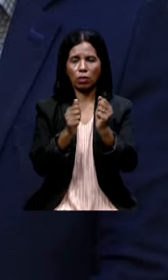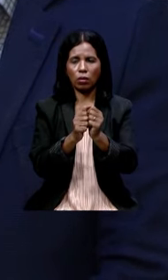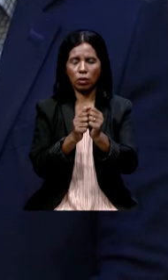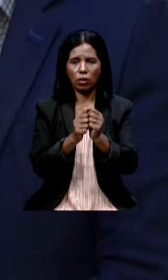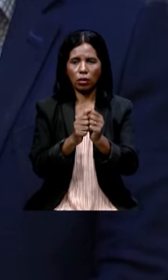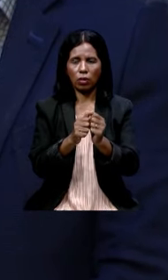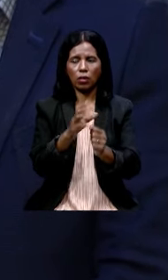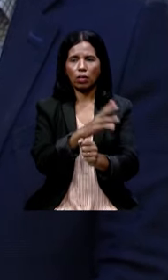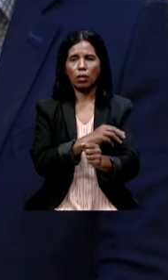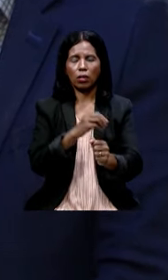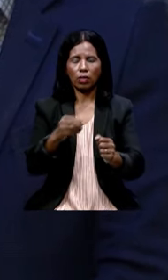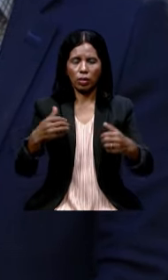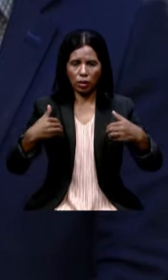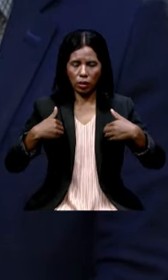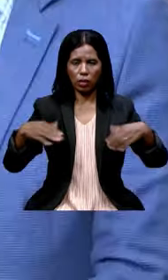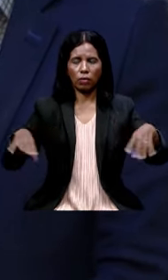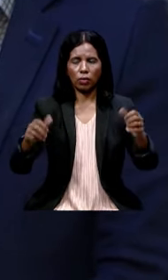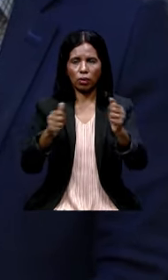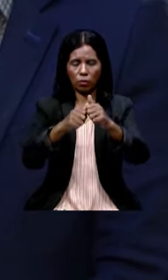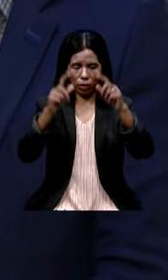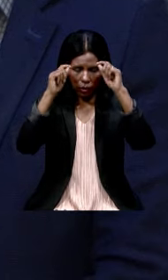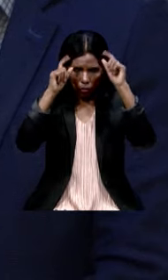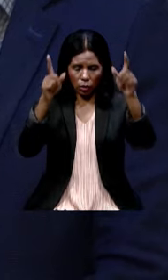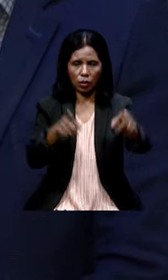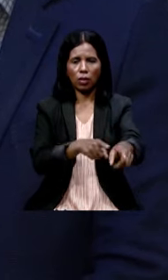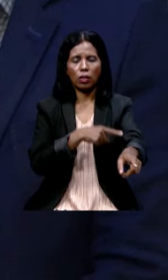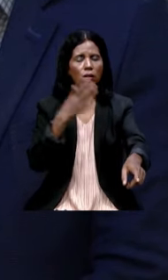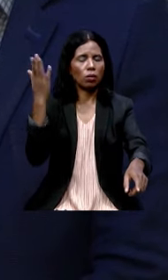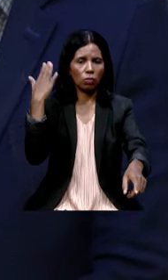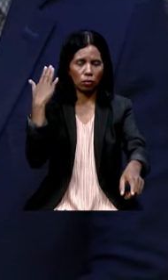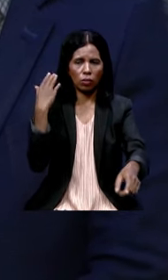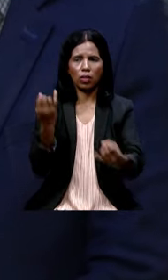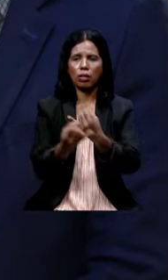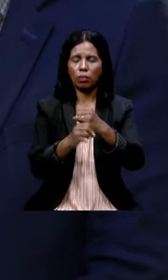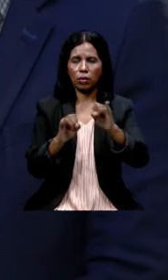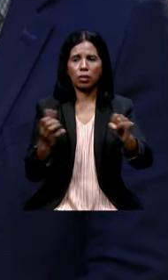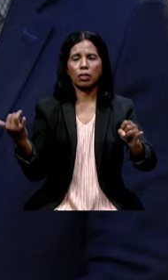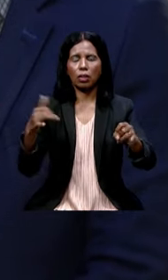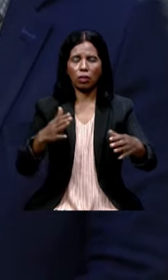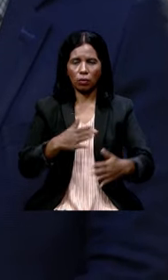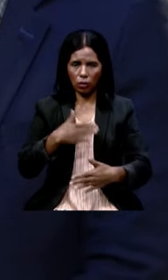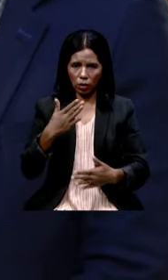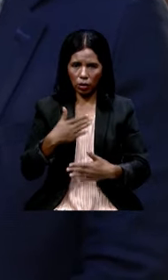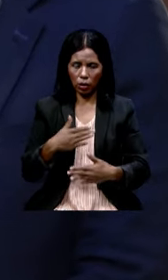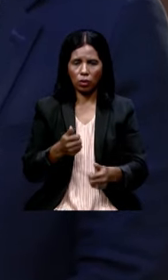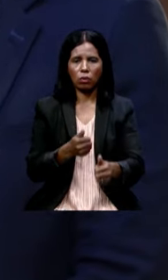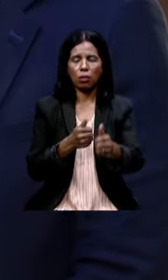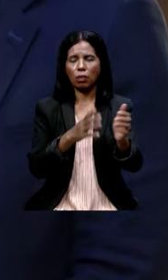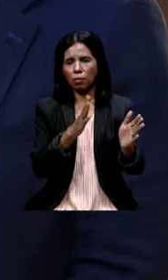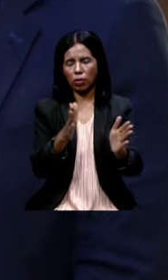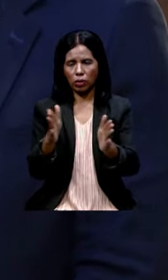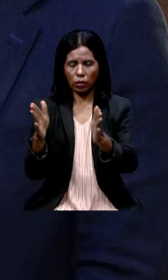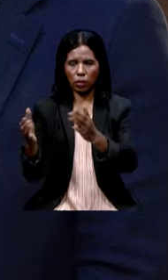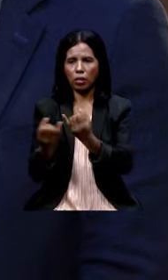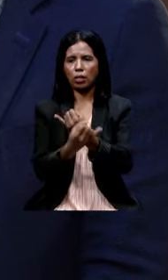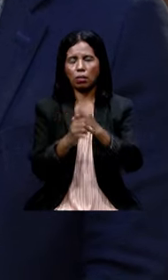França, e a relação com Timor que leu desde o quando independente, se era sempre tui processo